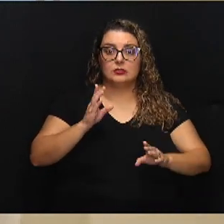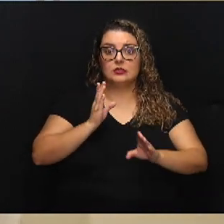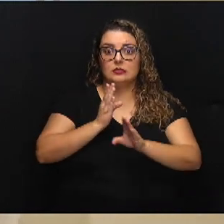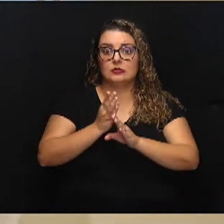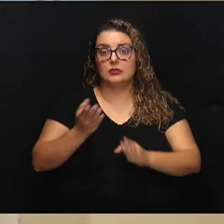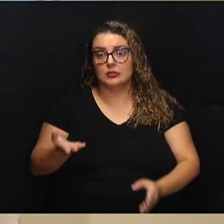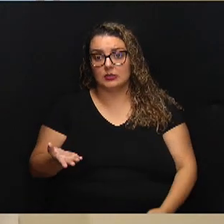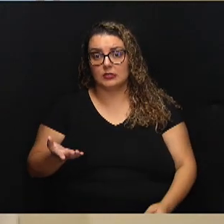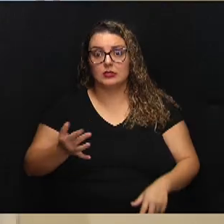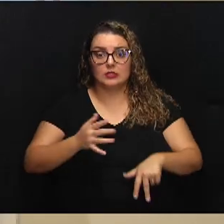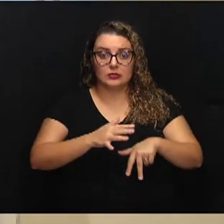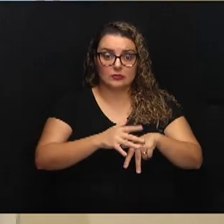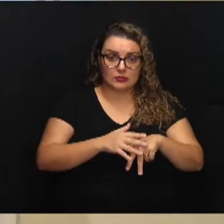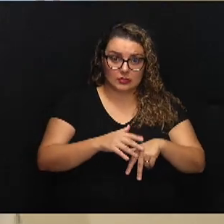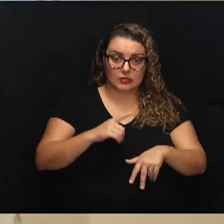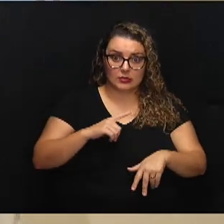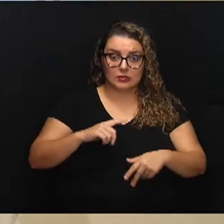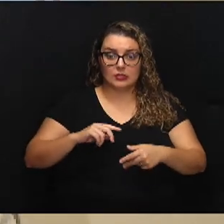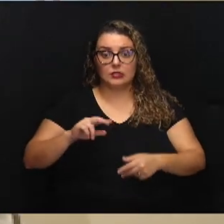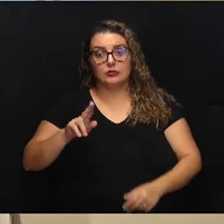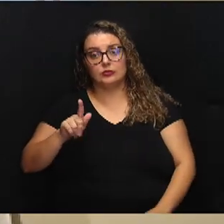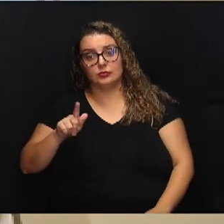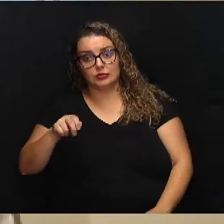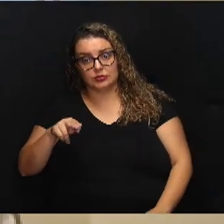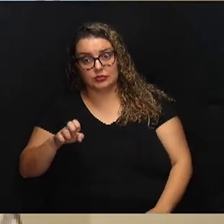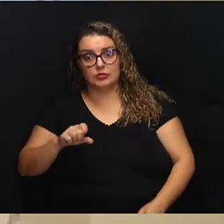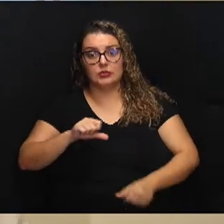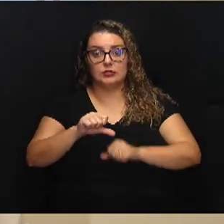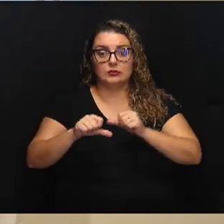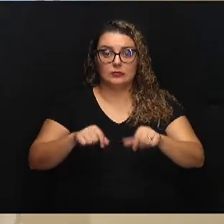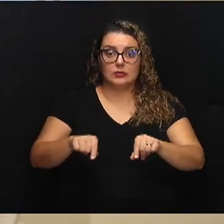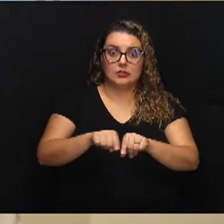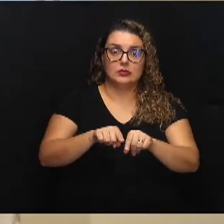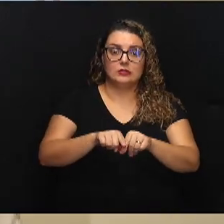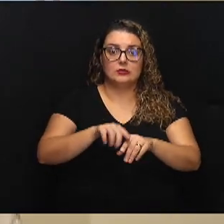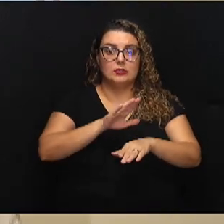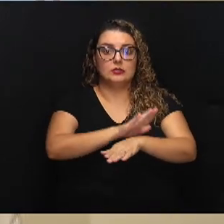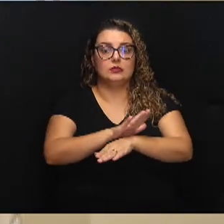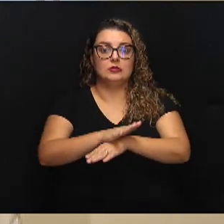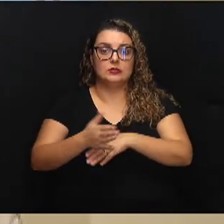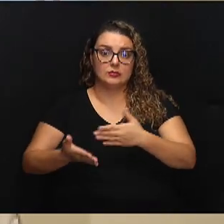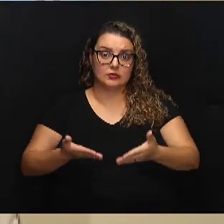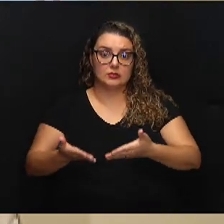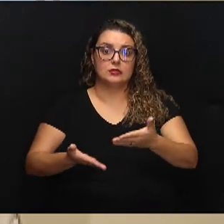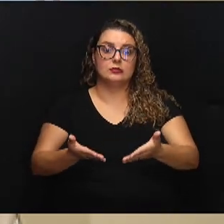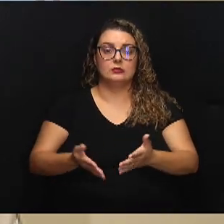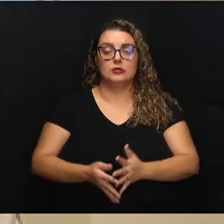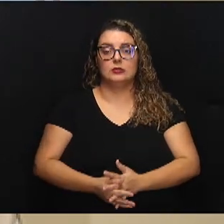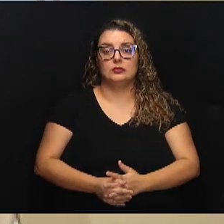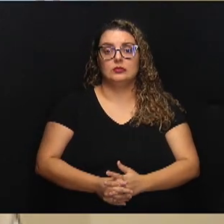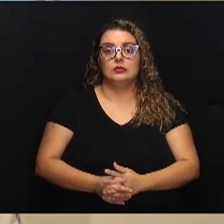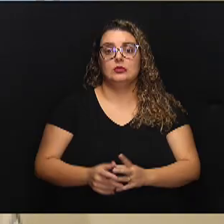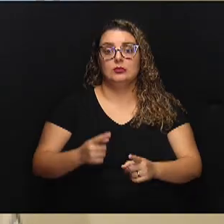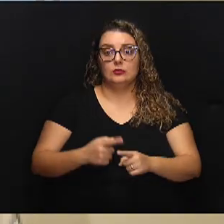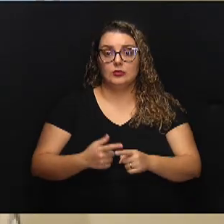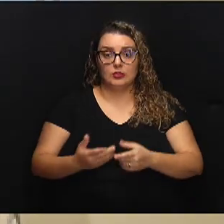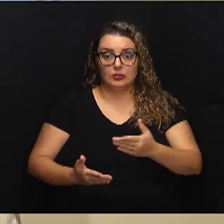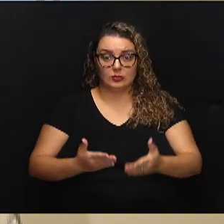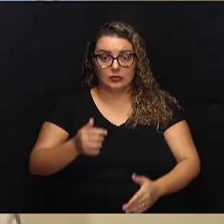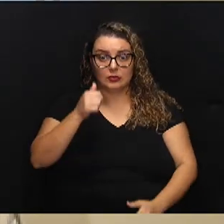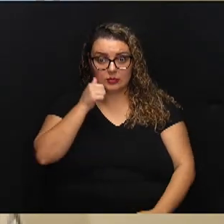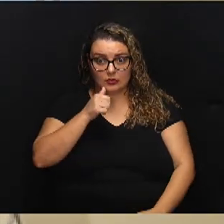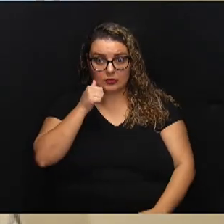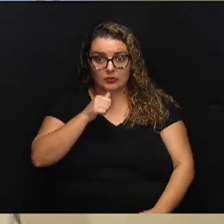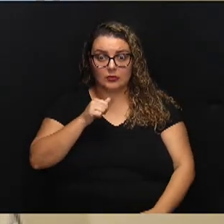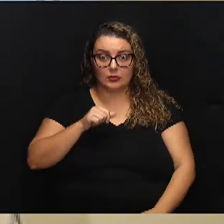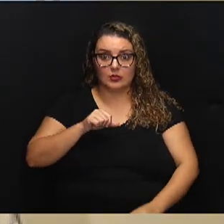paciente tem esse gene alterado, como também nos auxilia no tratamento, né? Porque o tratamento das mulheres que têm a